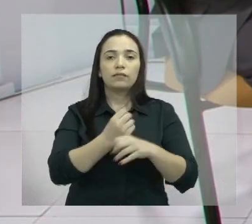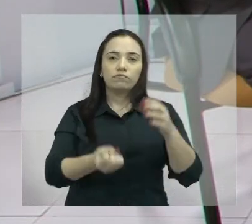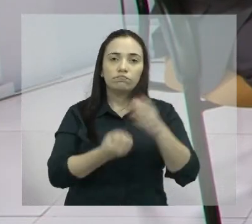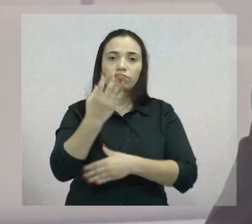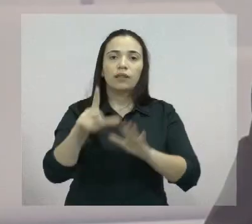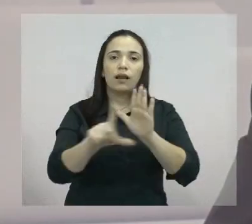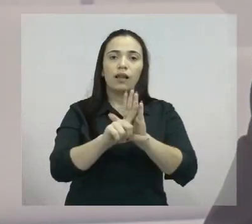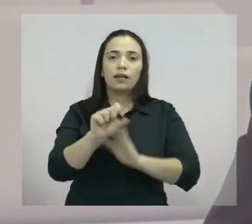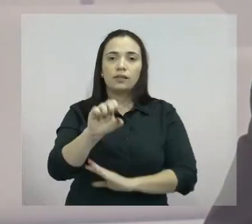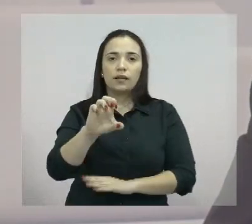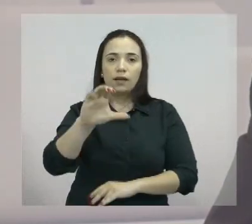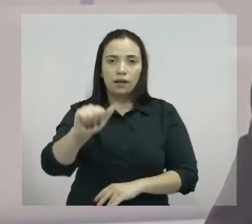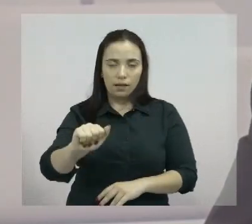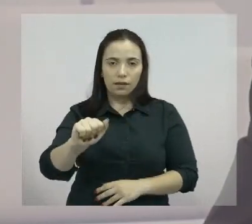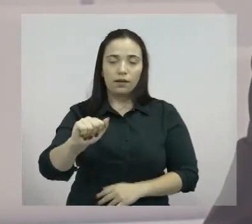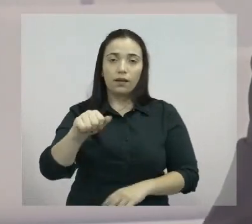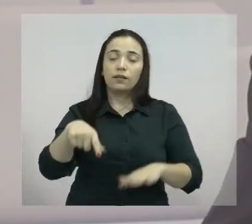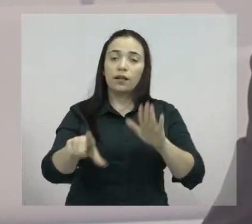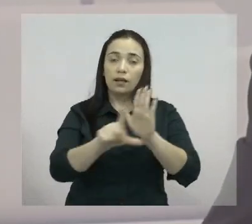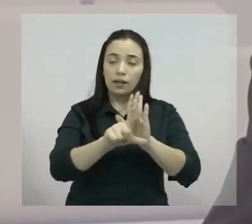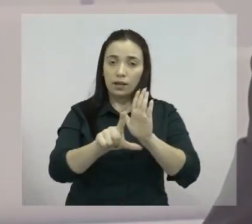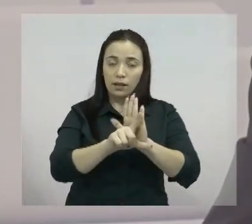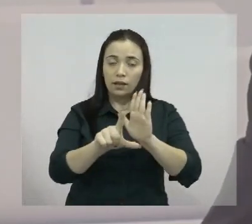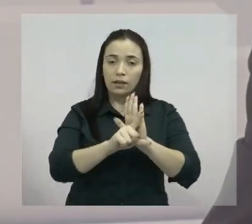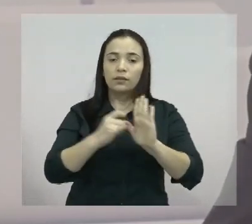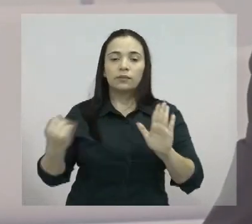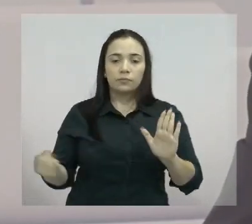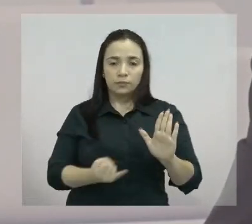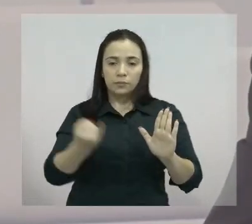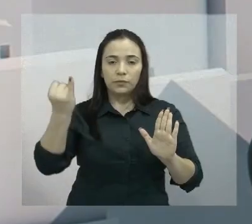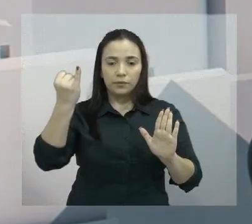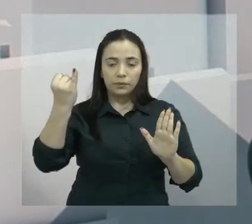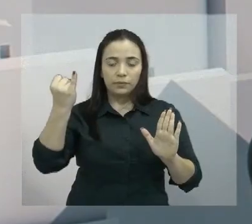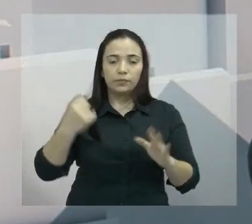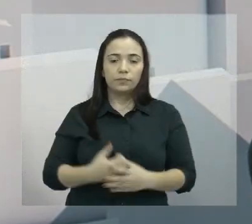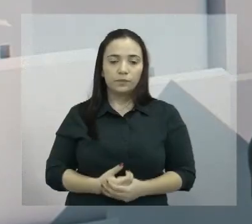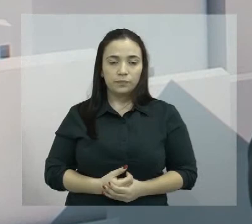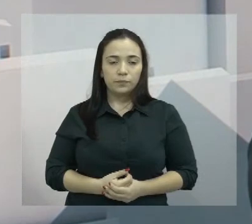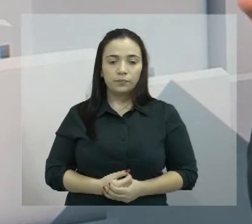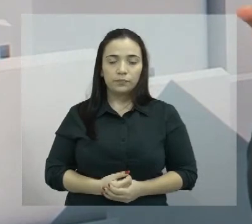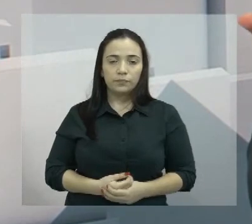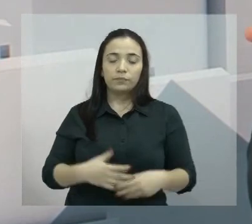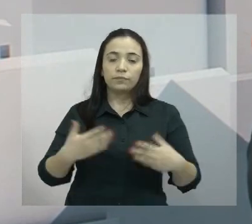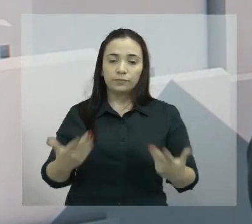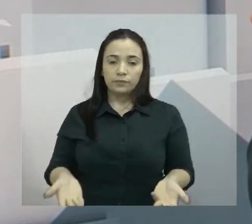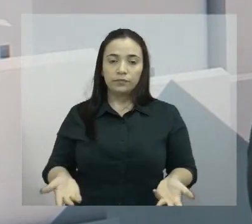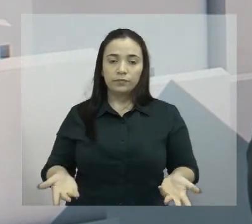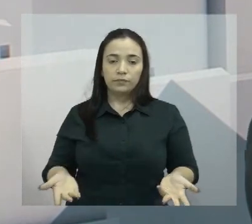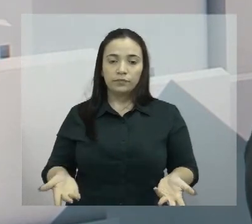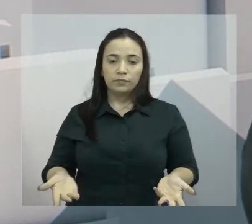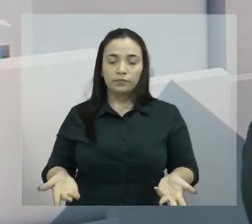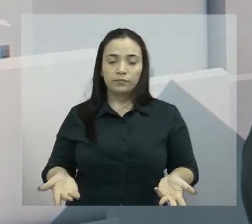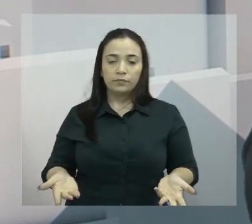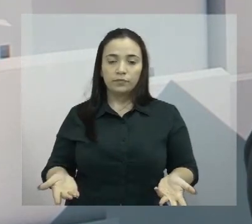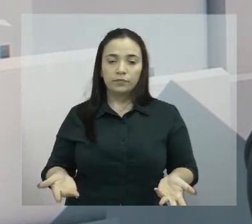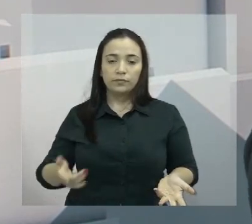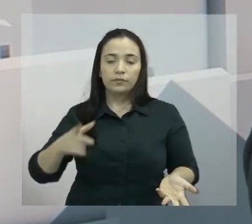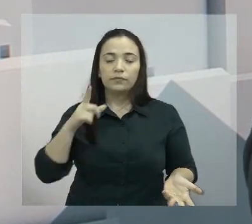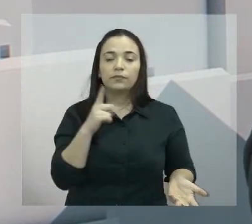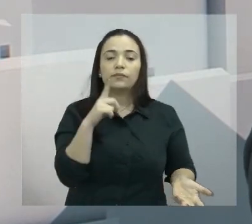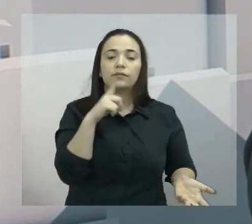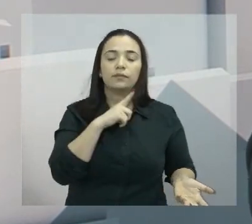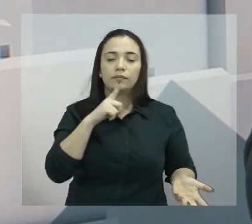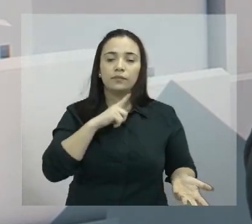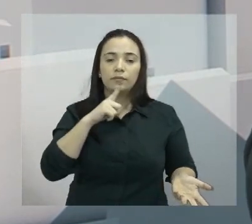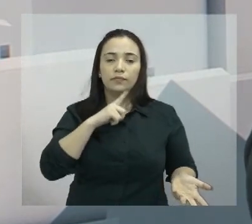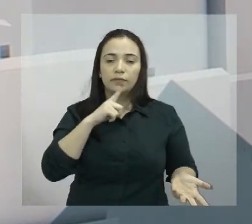da lei seca, né, uma lei que felizmente pegou, né? Pois é como aquela história aqui no Brasil que a sociedade fala, não é